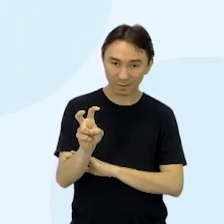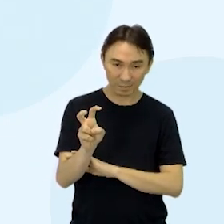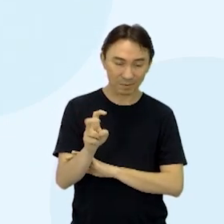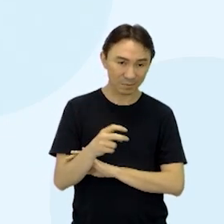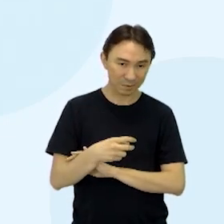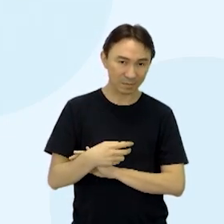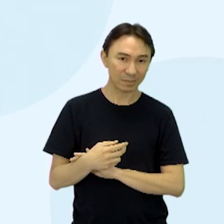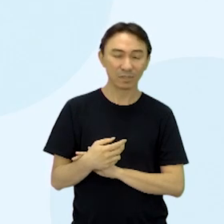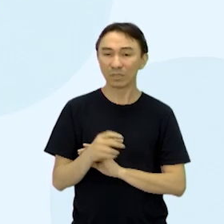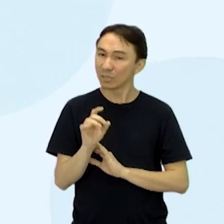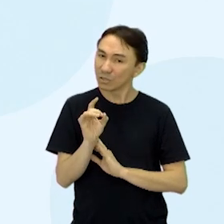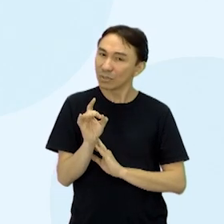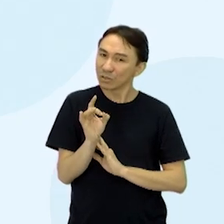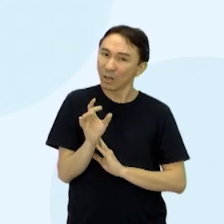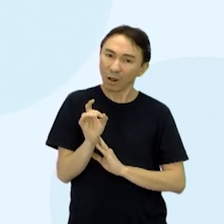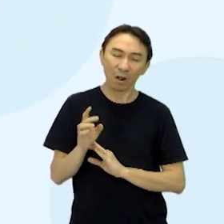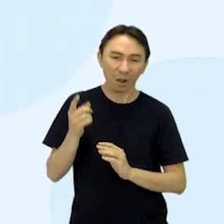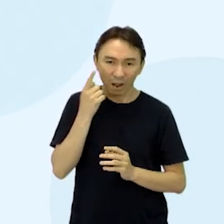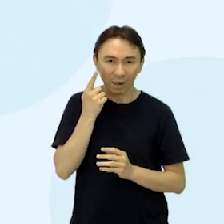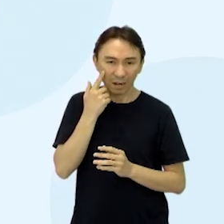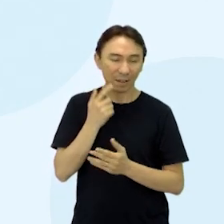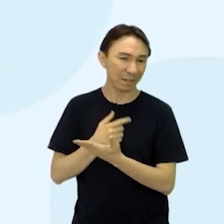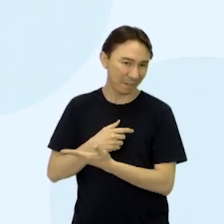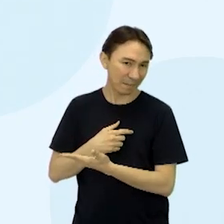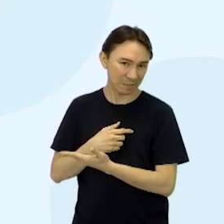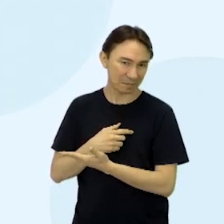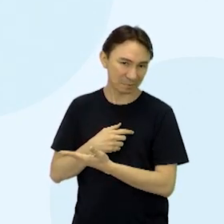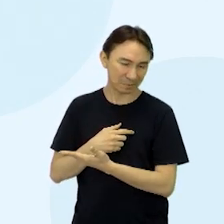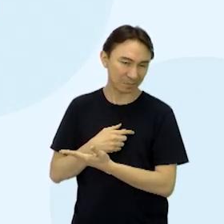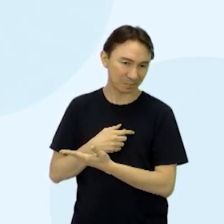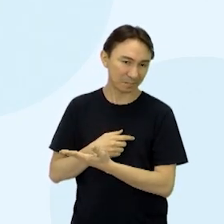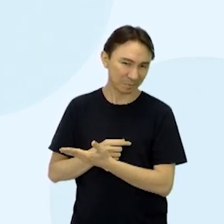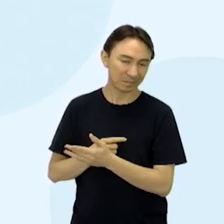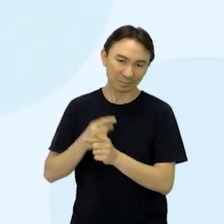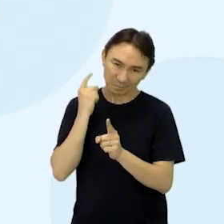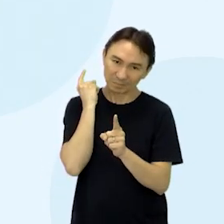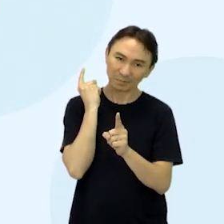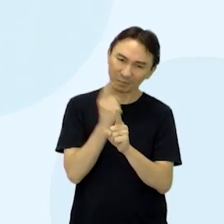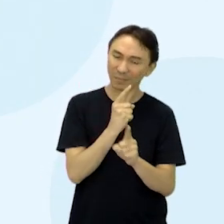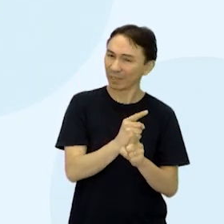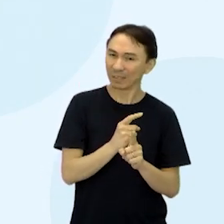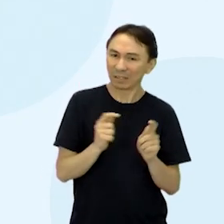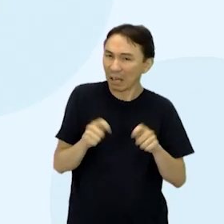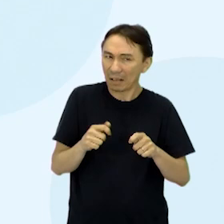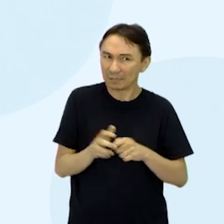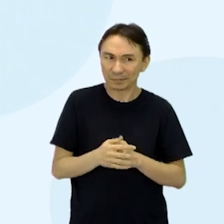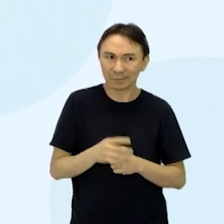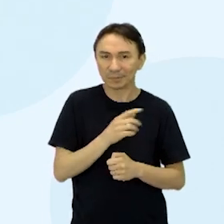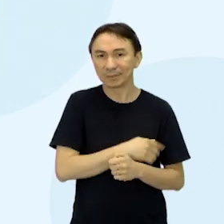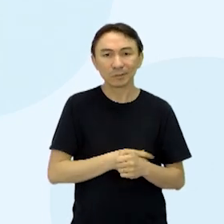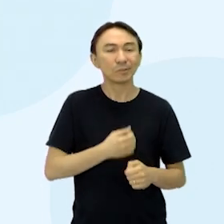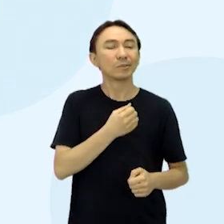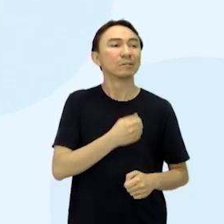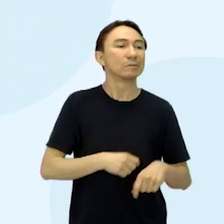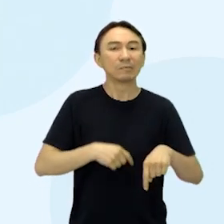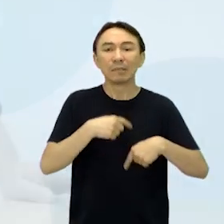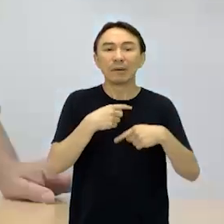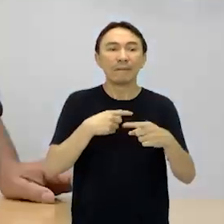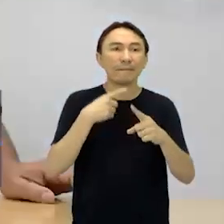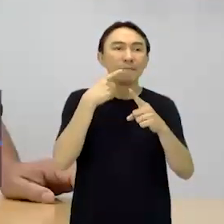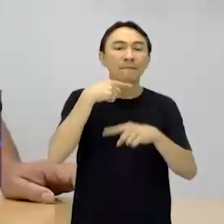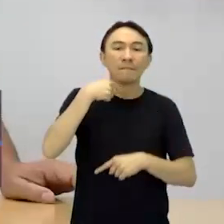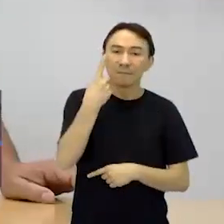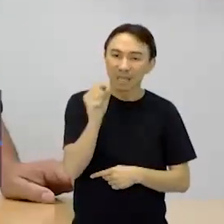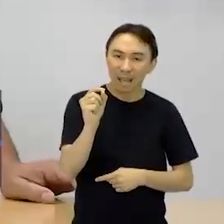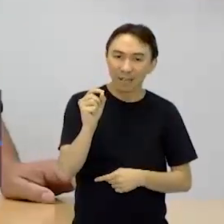só da posição, não depende de termo nenhum. Daria facilmente para descobrir o 10º termo? Daria, eu faria 10 vezes menos 5,